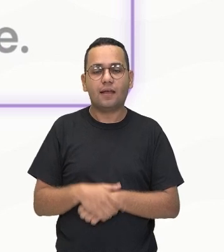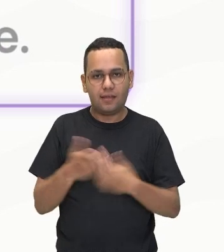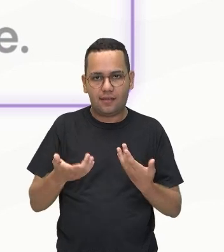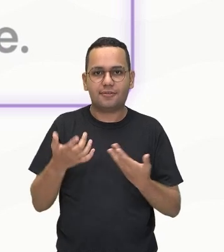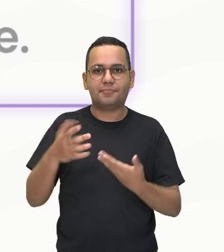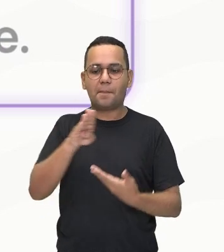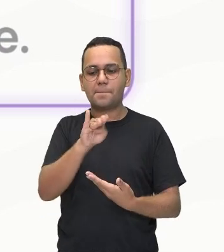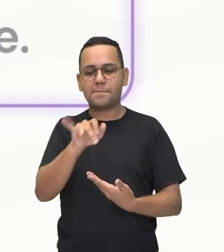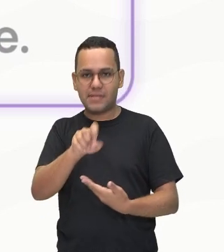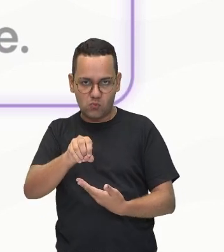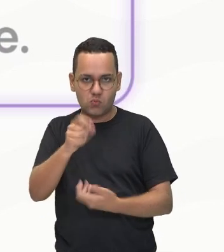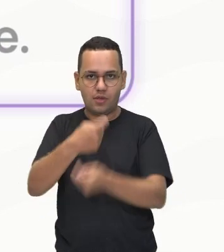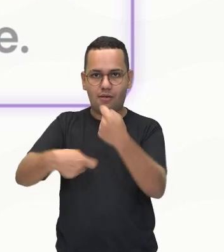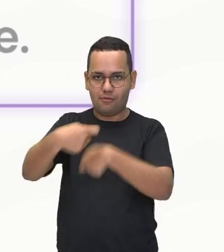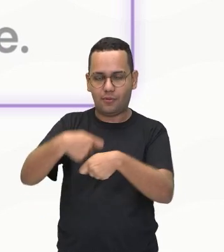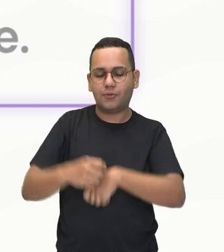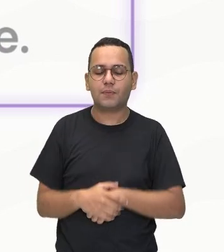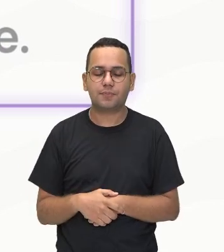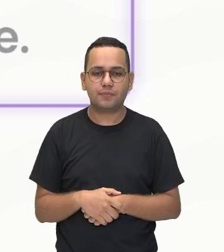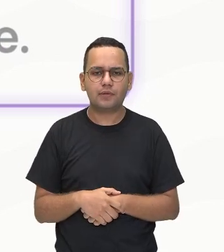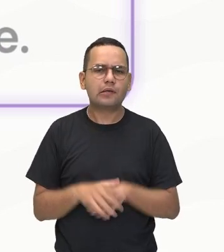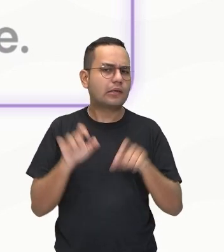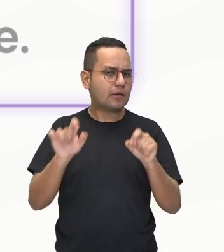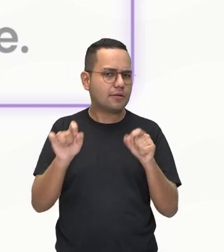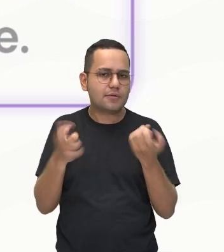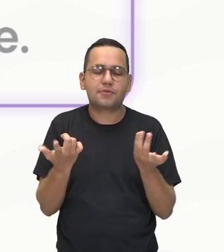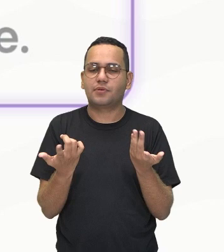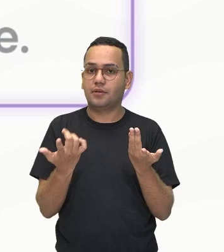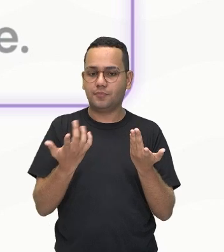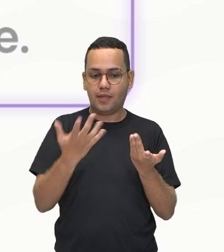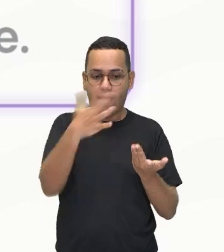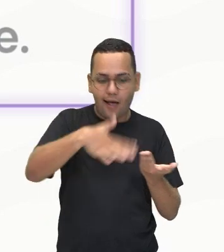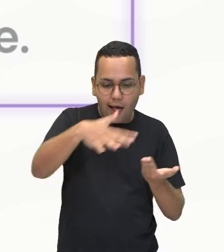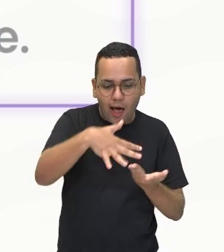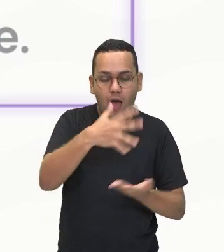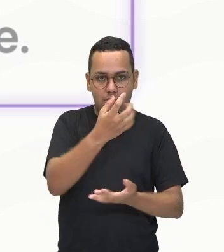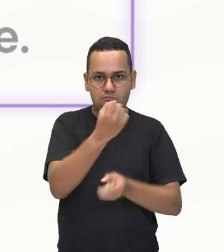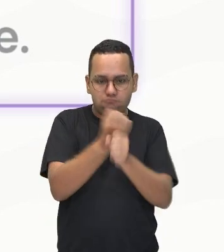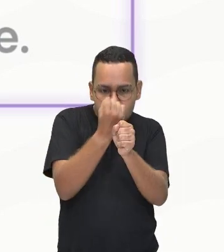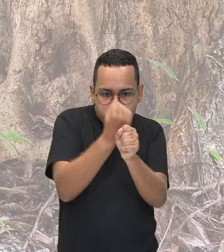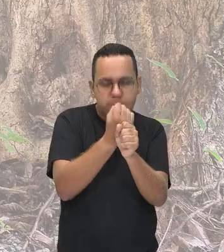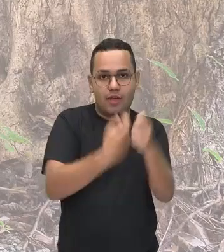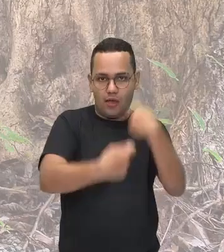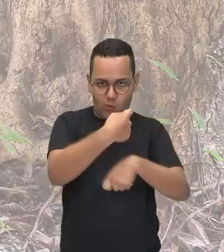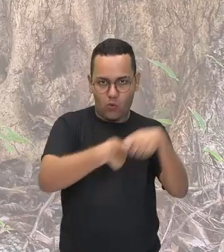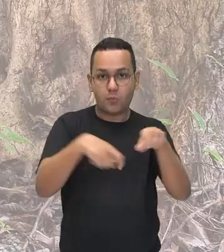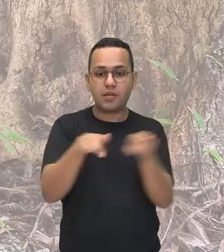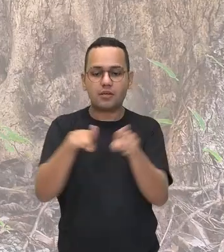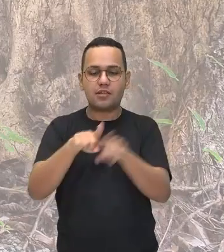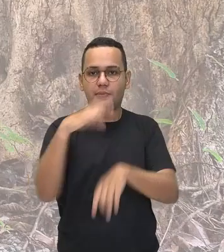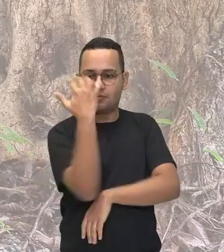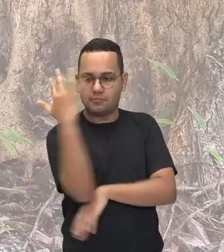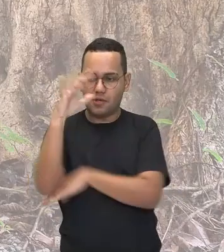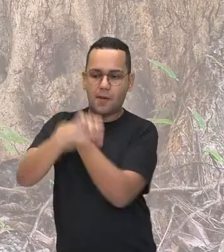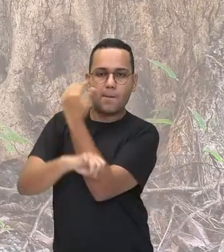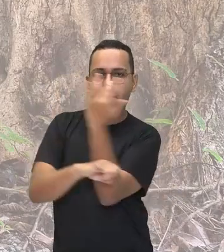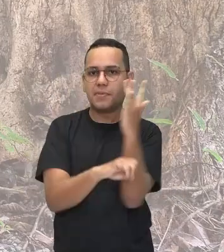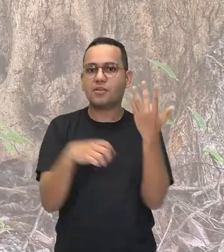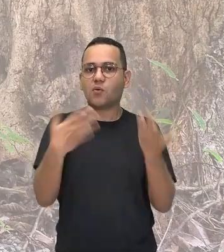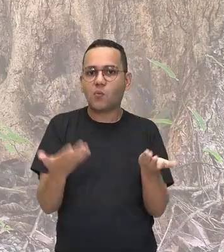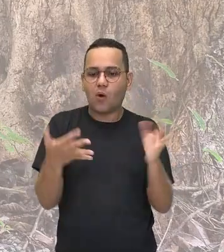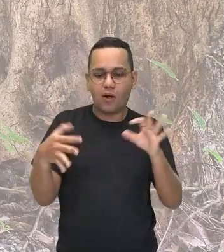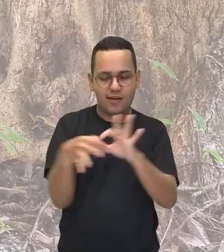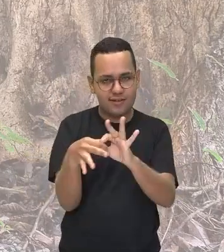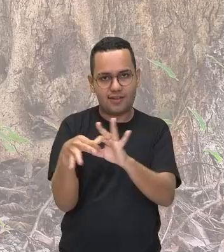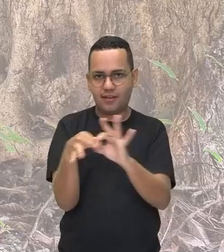a utilização, né, do nosso meio ambiente, a preservação do nosso meio ambiente também, porque a partir do momento que a gente utiliza ele